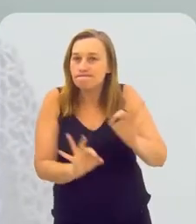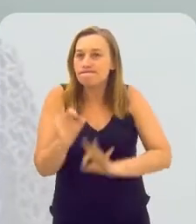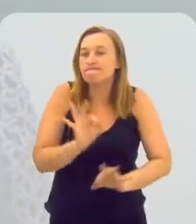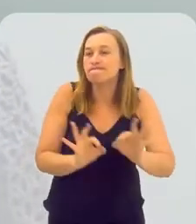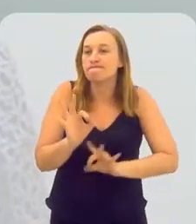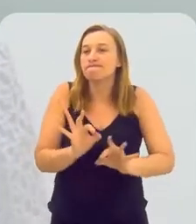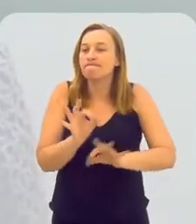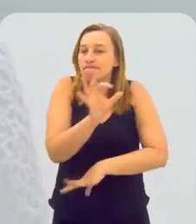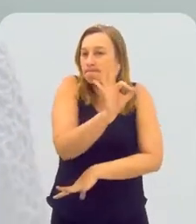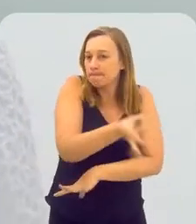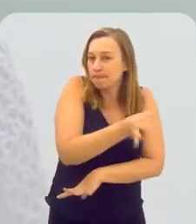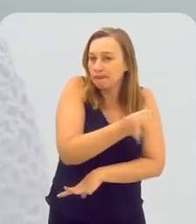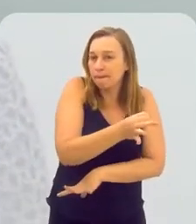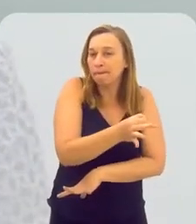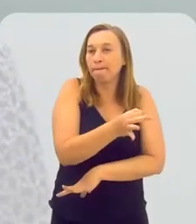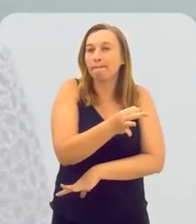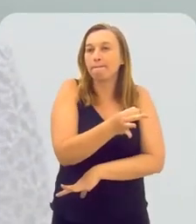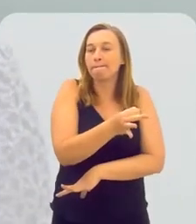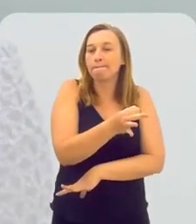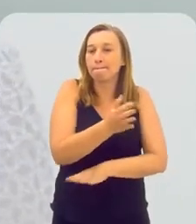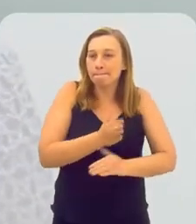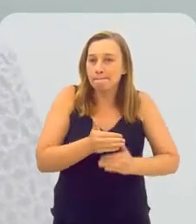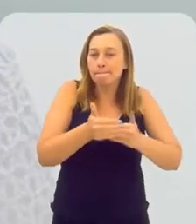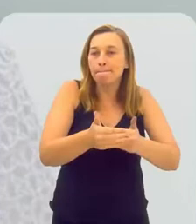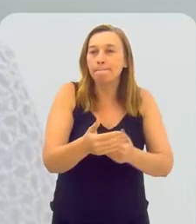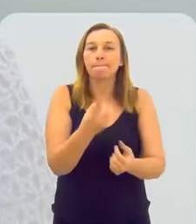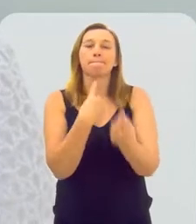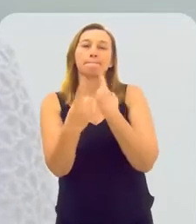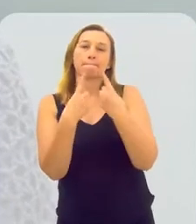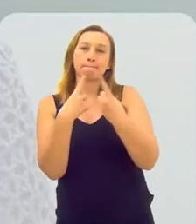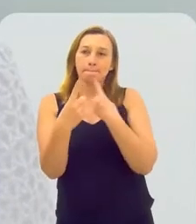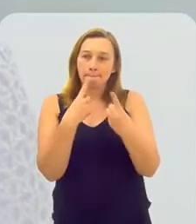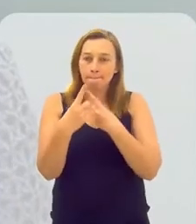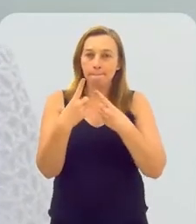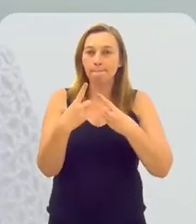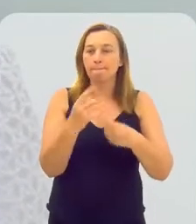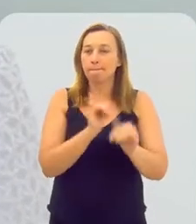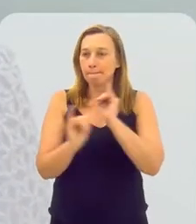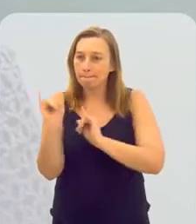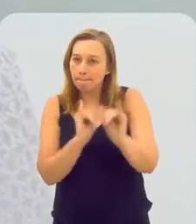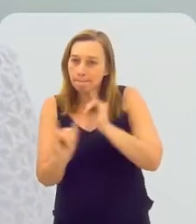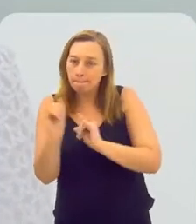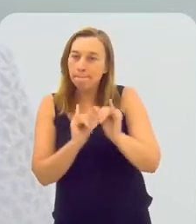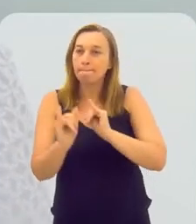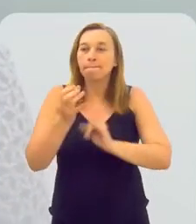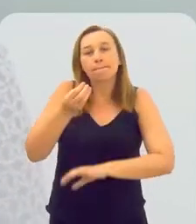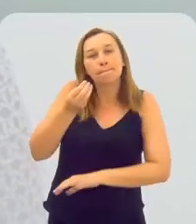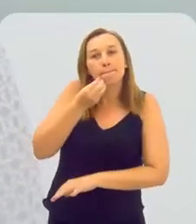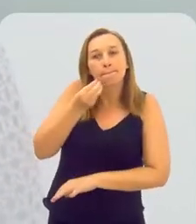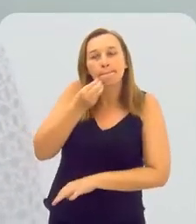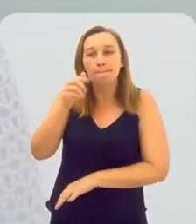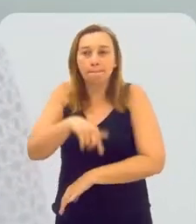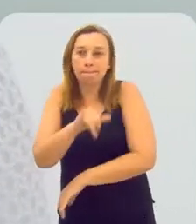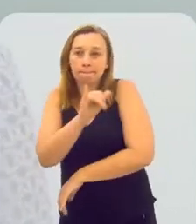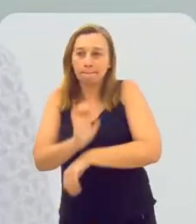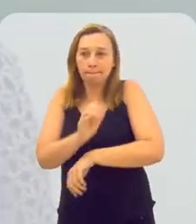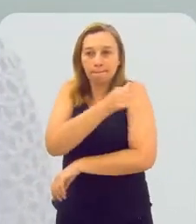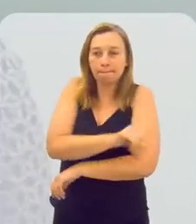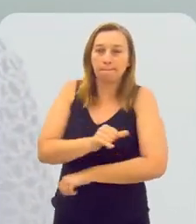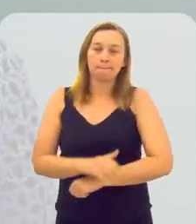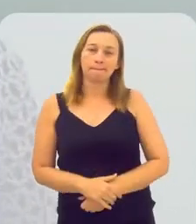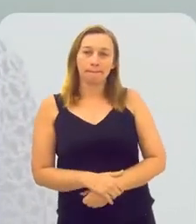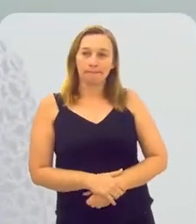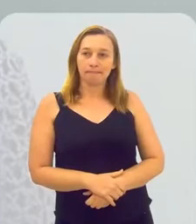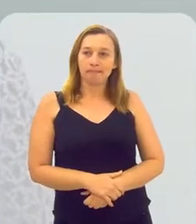está planejado aí para justamente levar à frente, né, o diálogo acerca desses dados levantados e dessas oportunidades